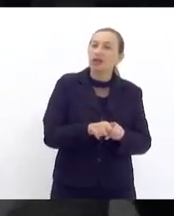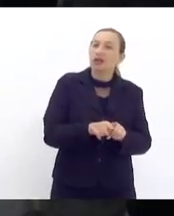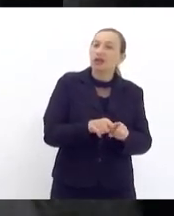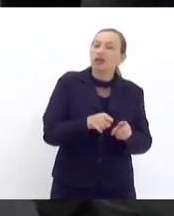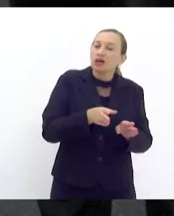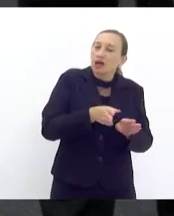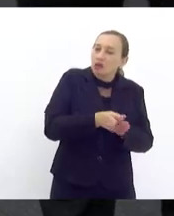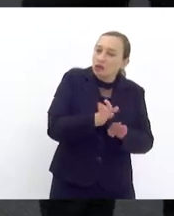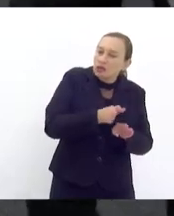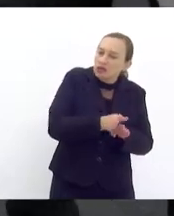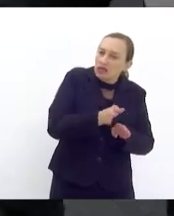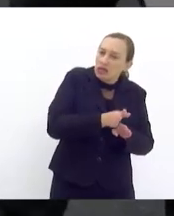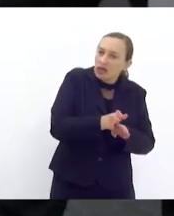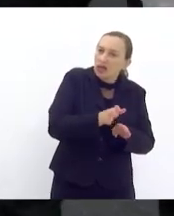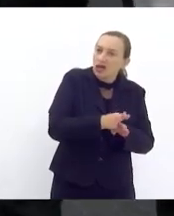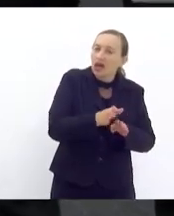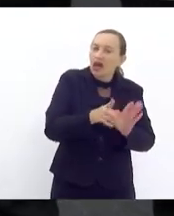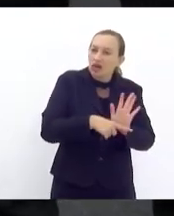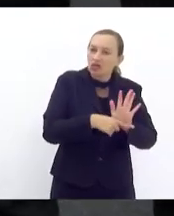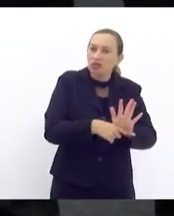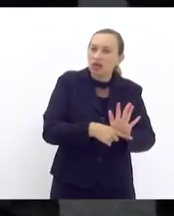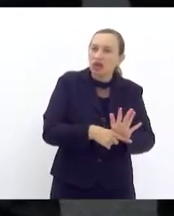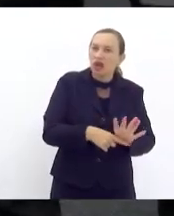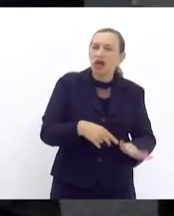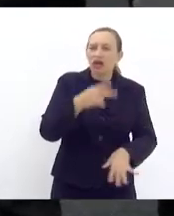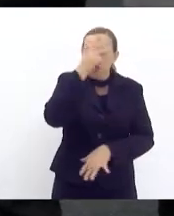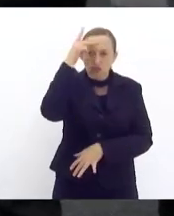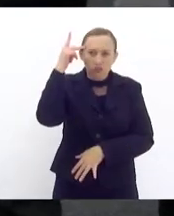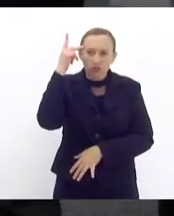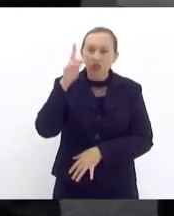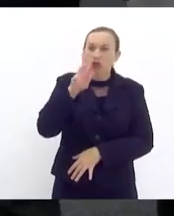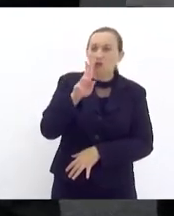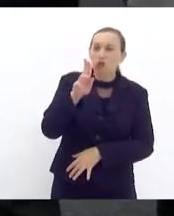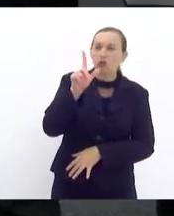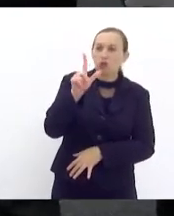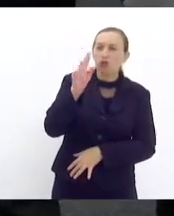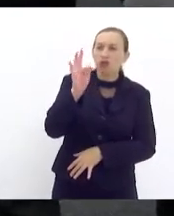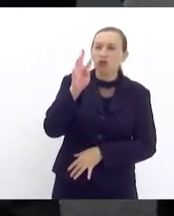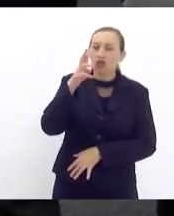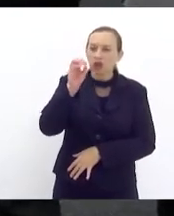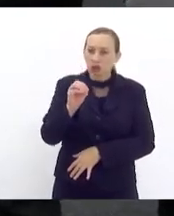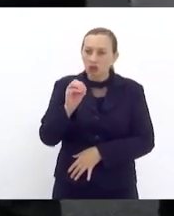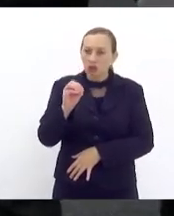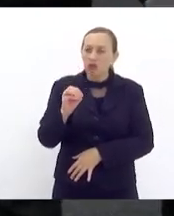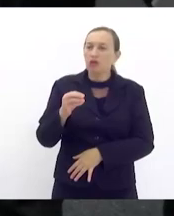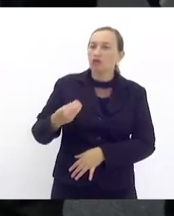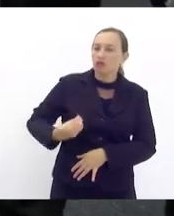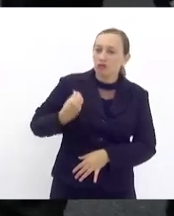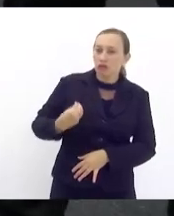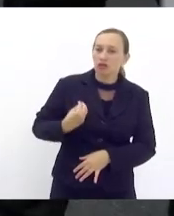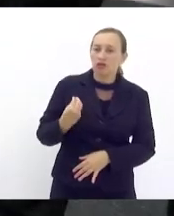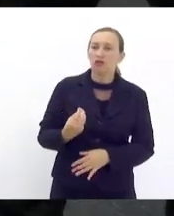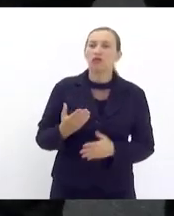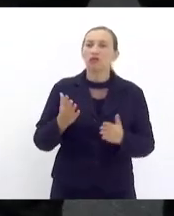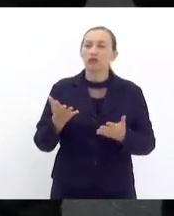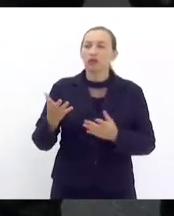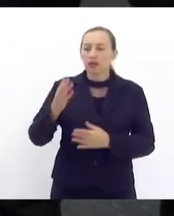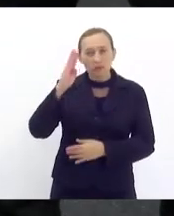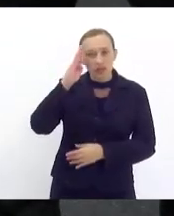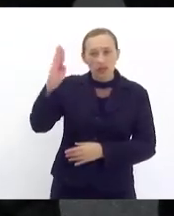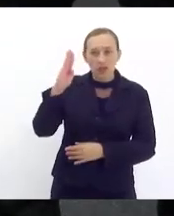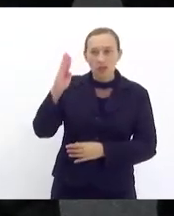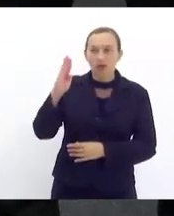as pessoas que têm útero hoje em situação de rua passa Então nesse sentido é fundamental esse acolhimento